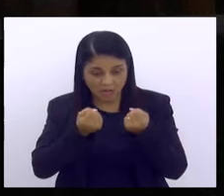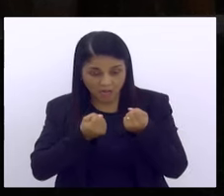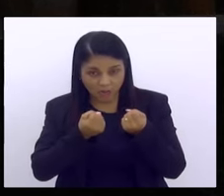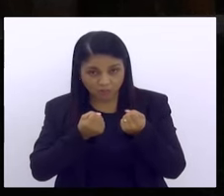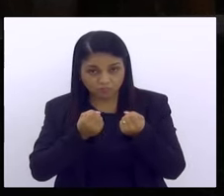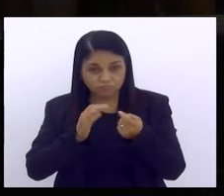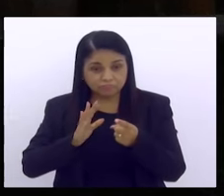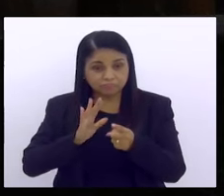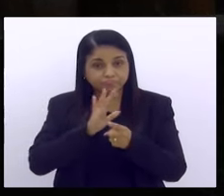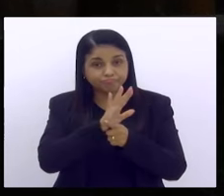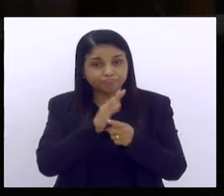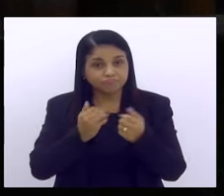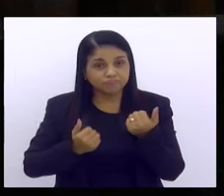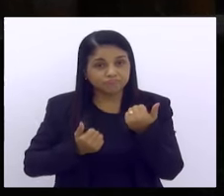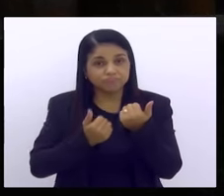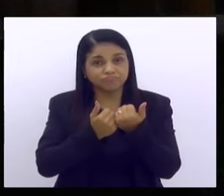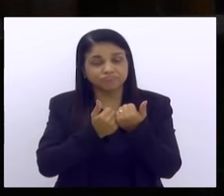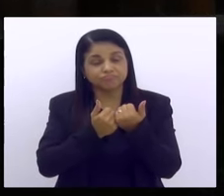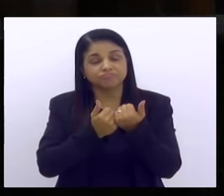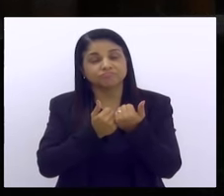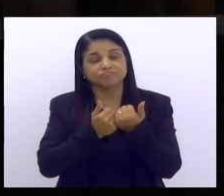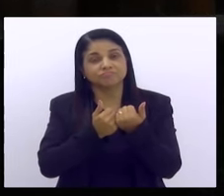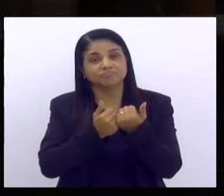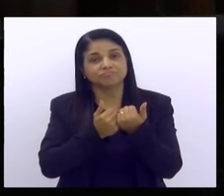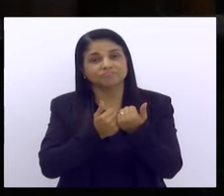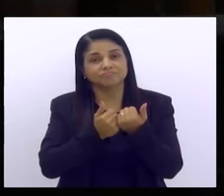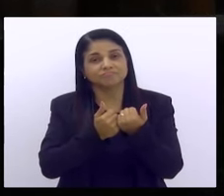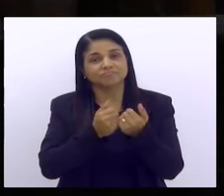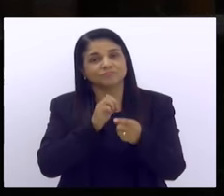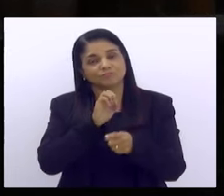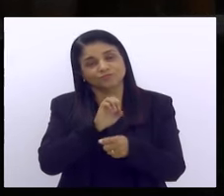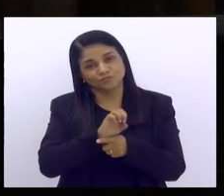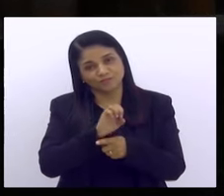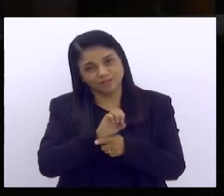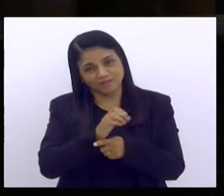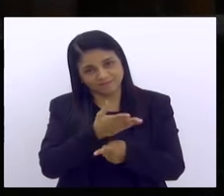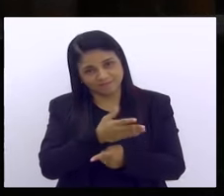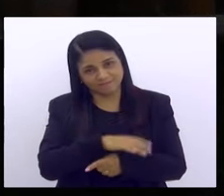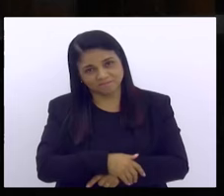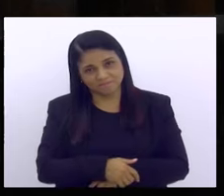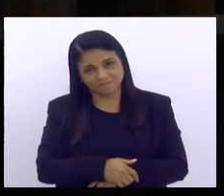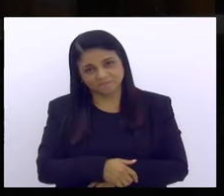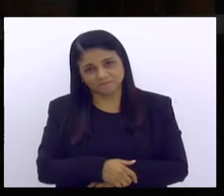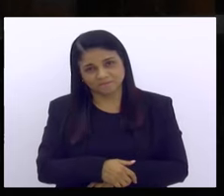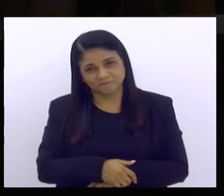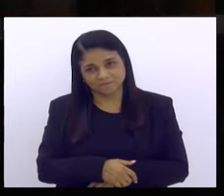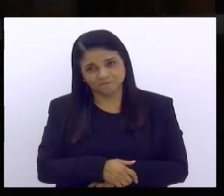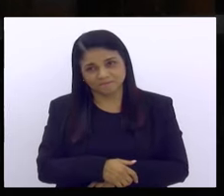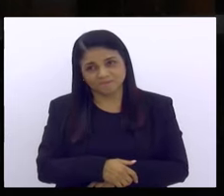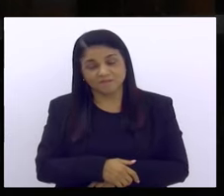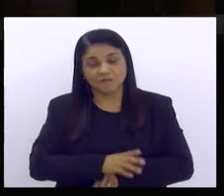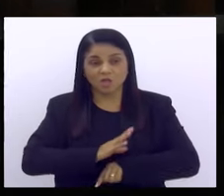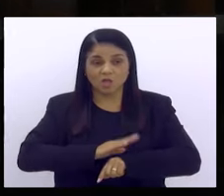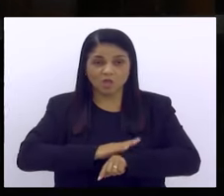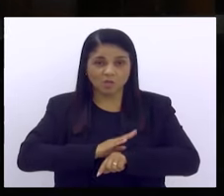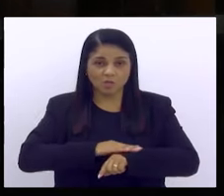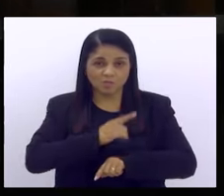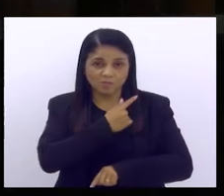sustenta parcela significativa do Estado. Então, é hora do